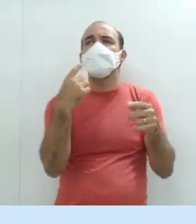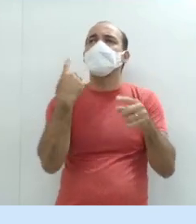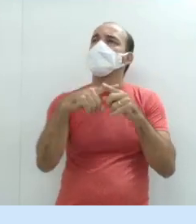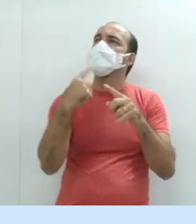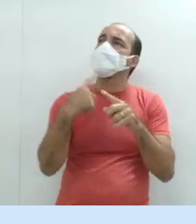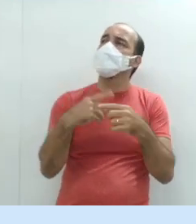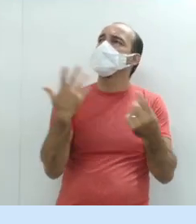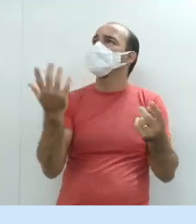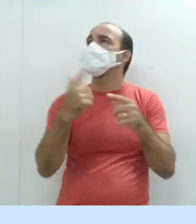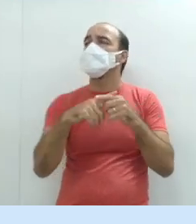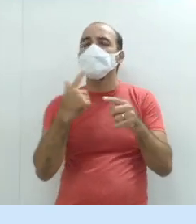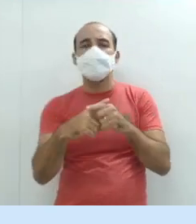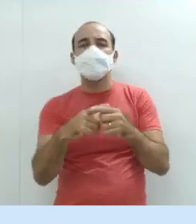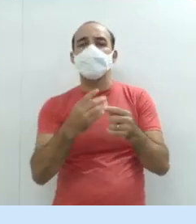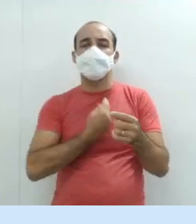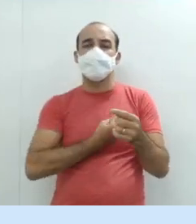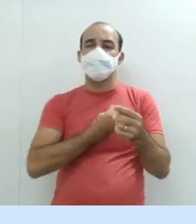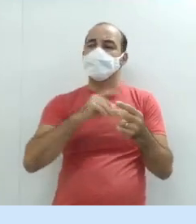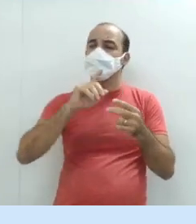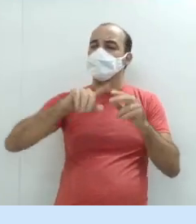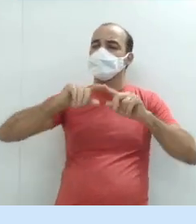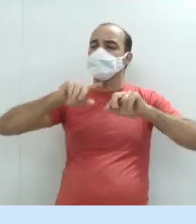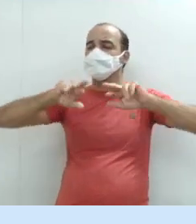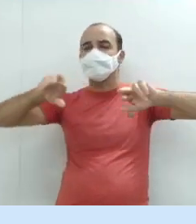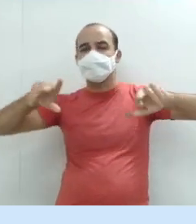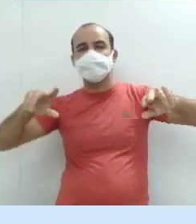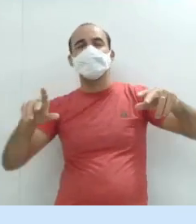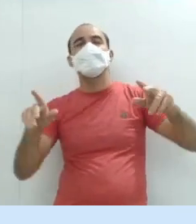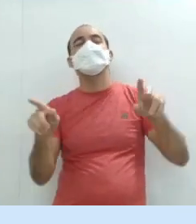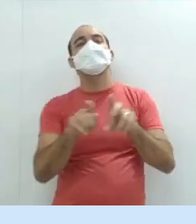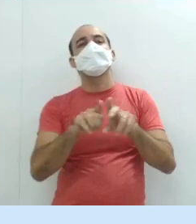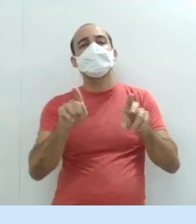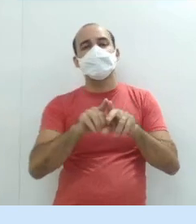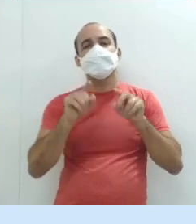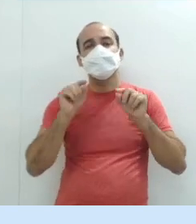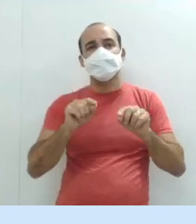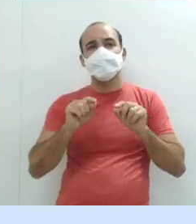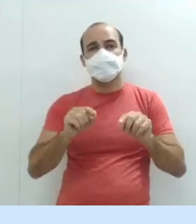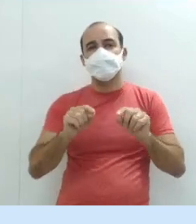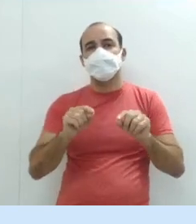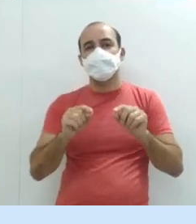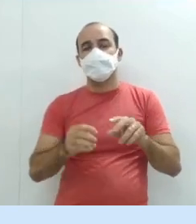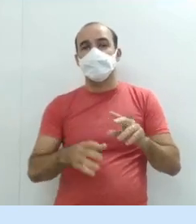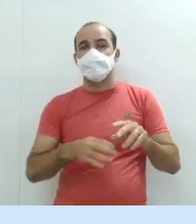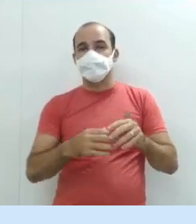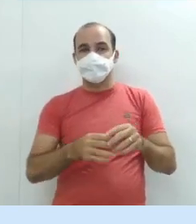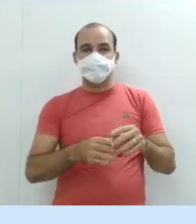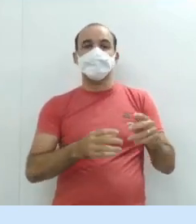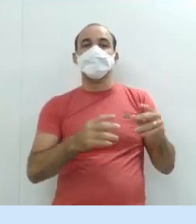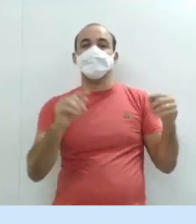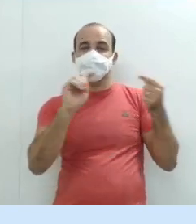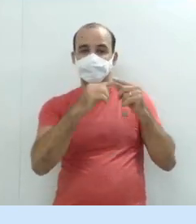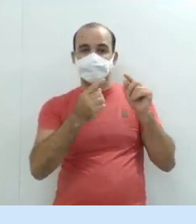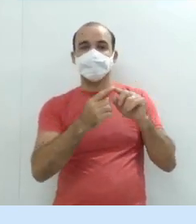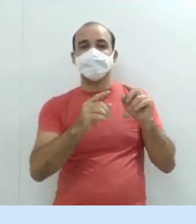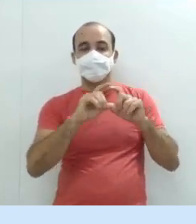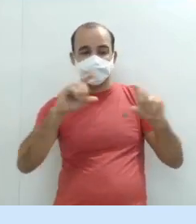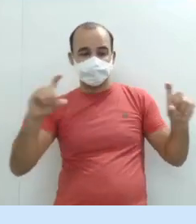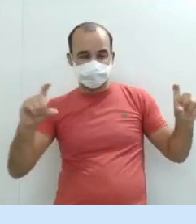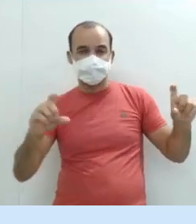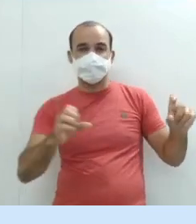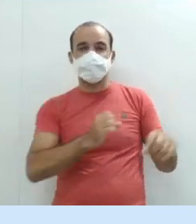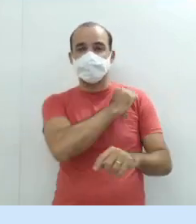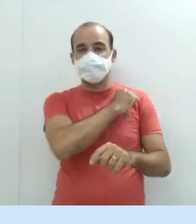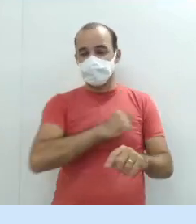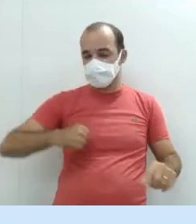também uma segunda coisa em relação àquilo que disse Sócrates, né? Conhece-te a ti mesmo.